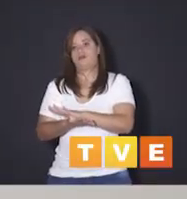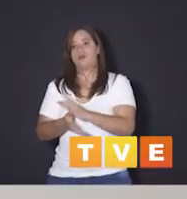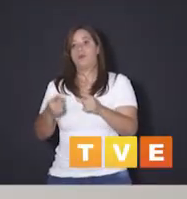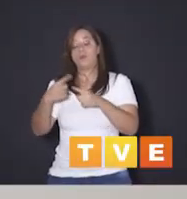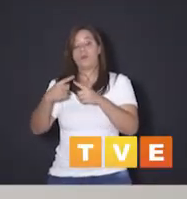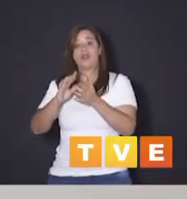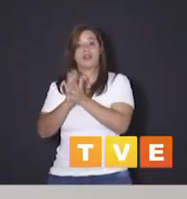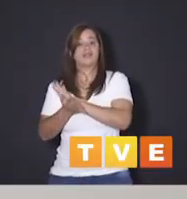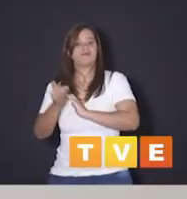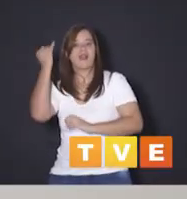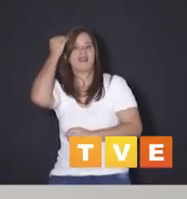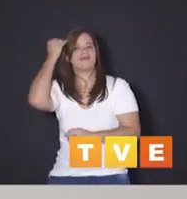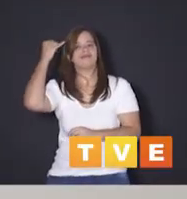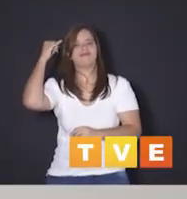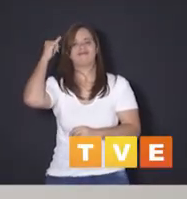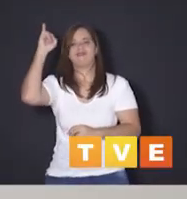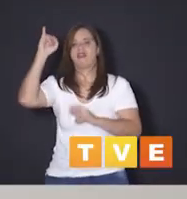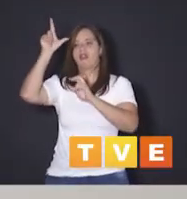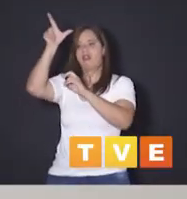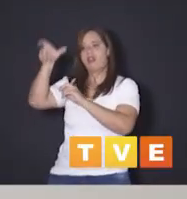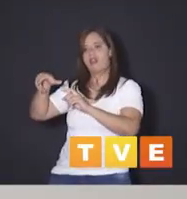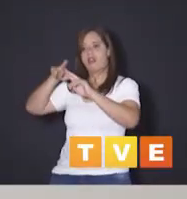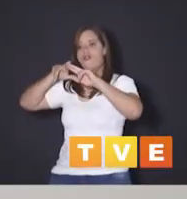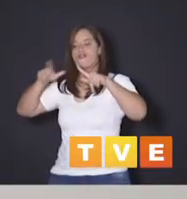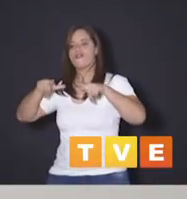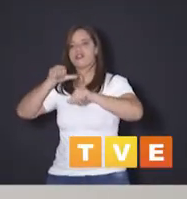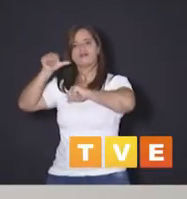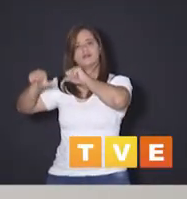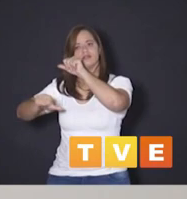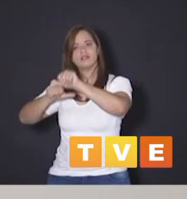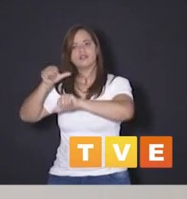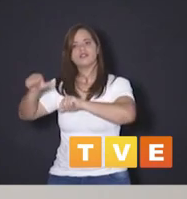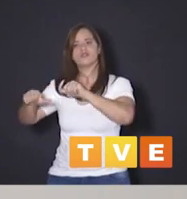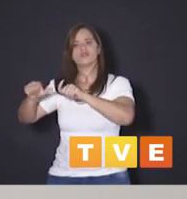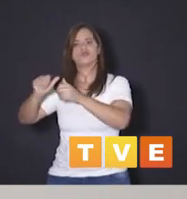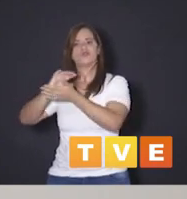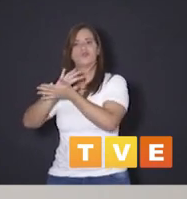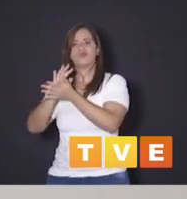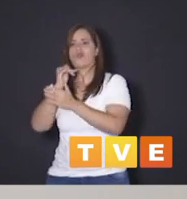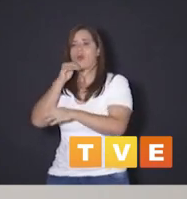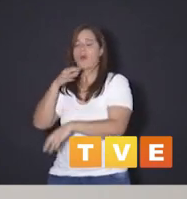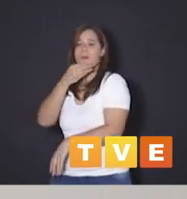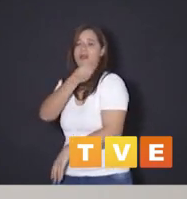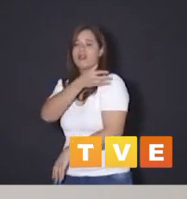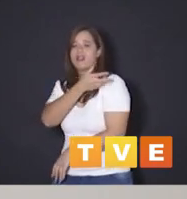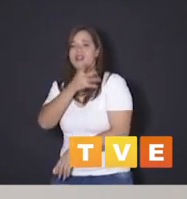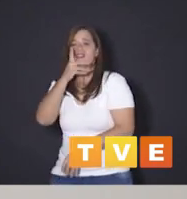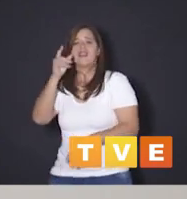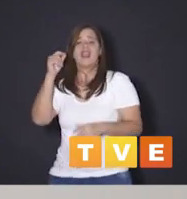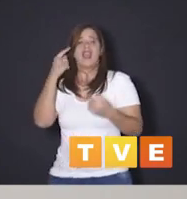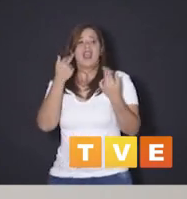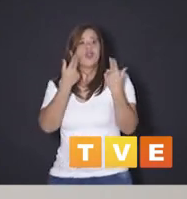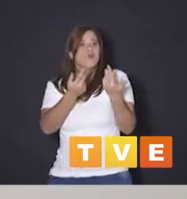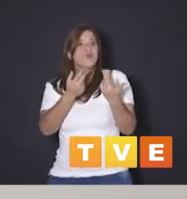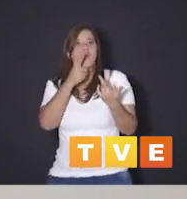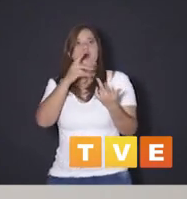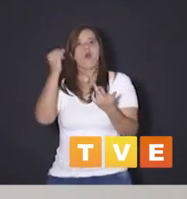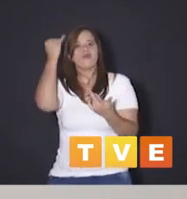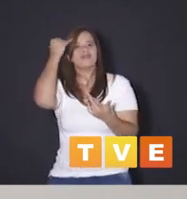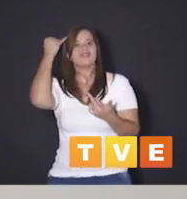ideologia quando você transforma esse preconceito uma arma ideológica a